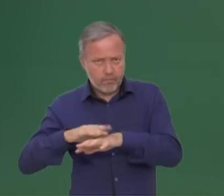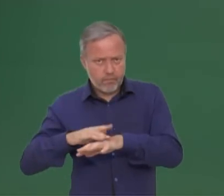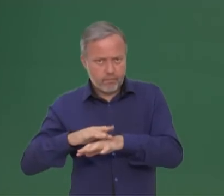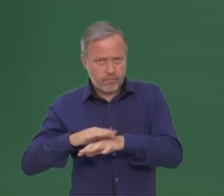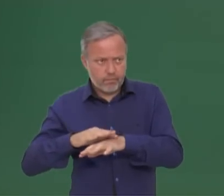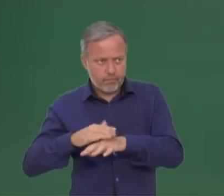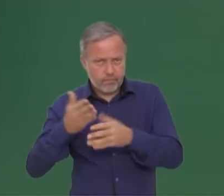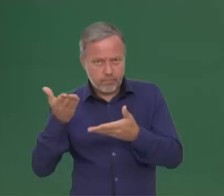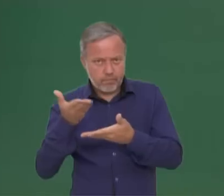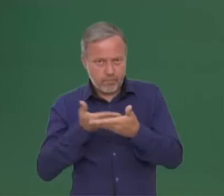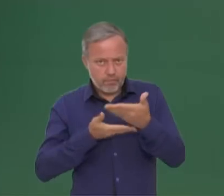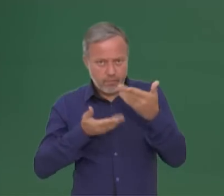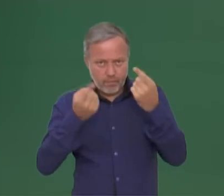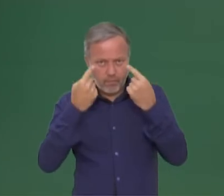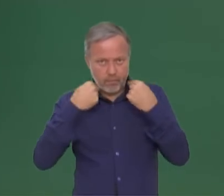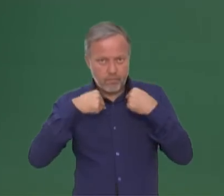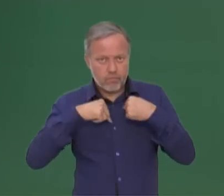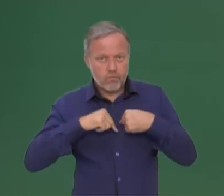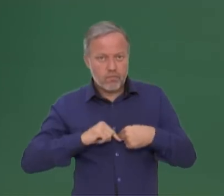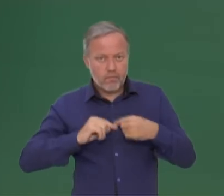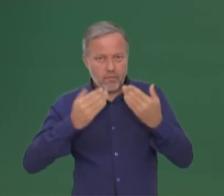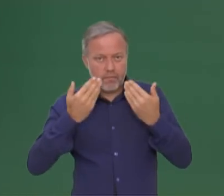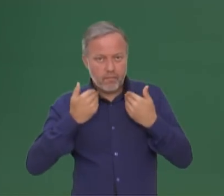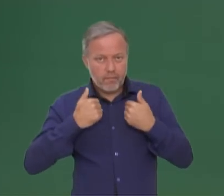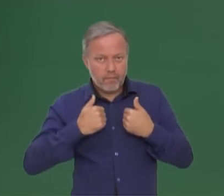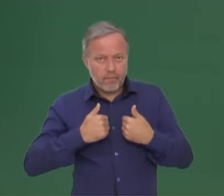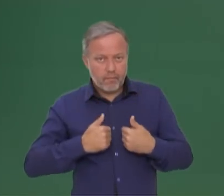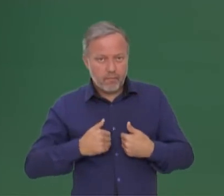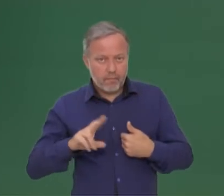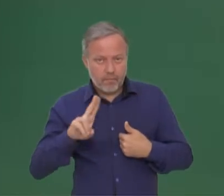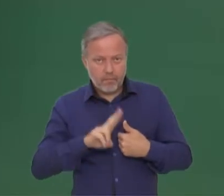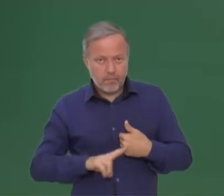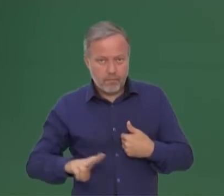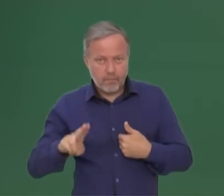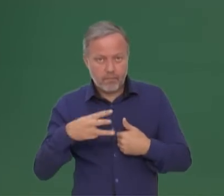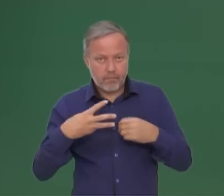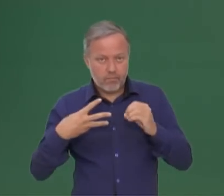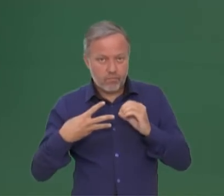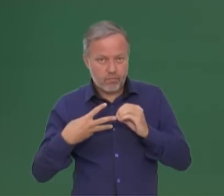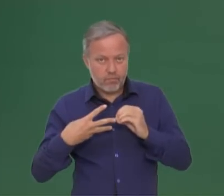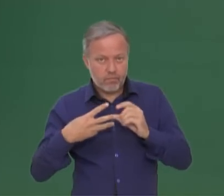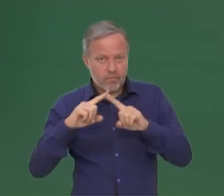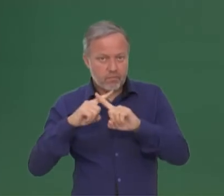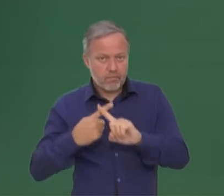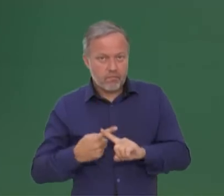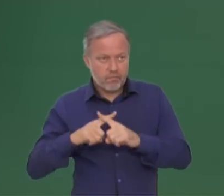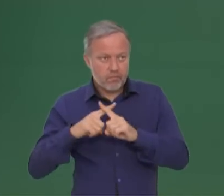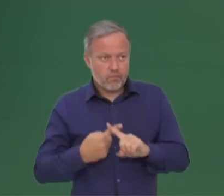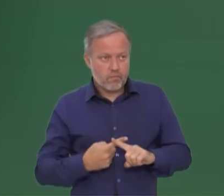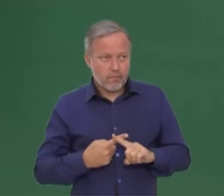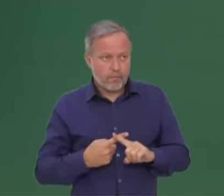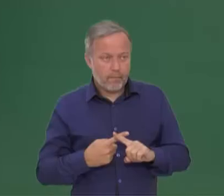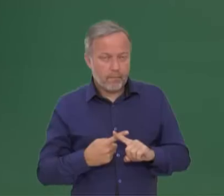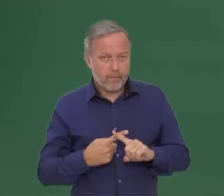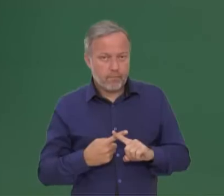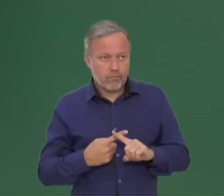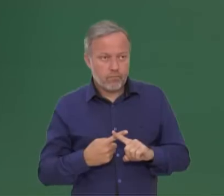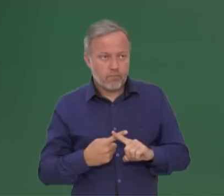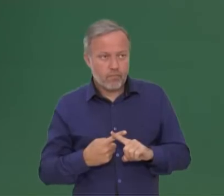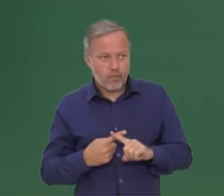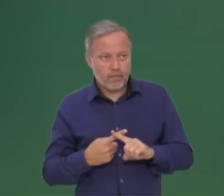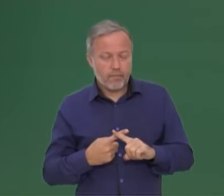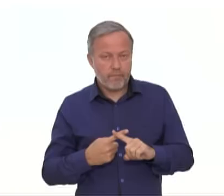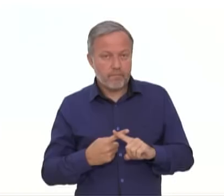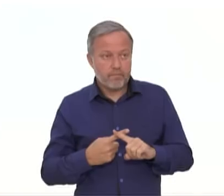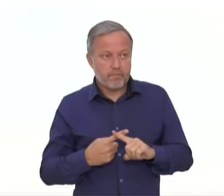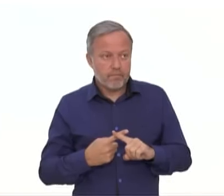vírus adentra o nosso corpo e ele vai utilizar as nossas células para se reproduzir. Por essa razão,